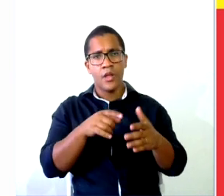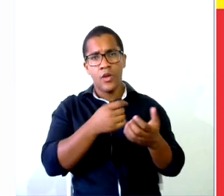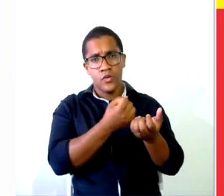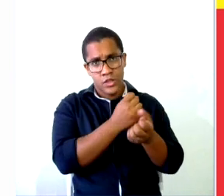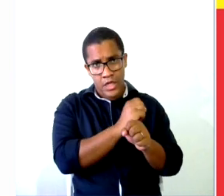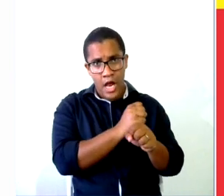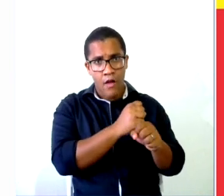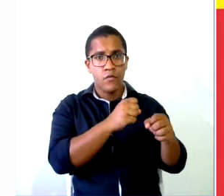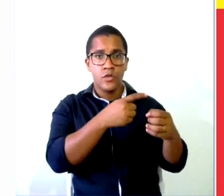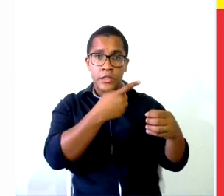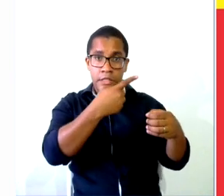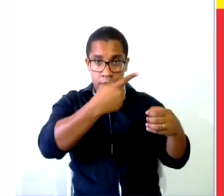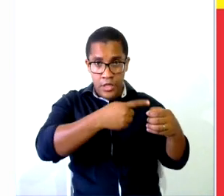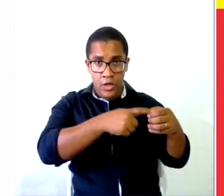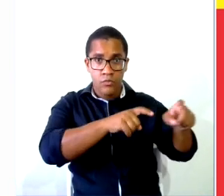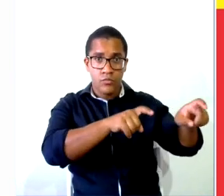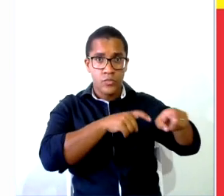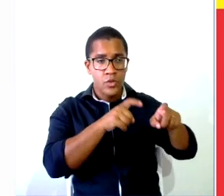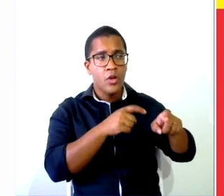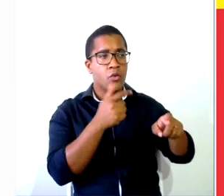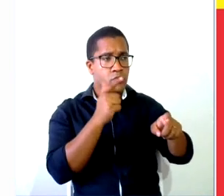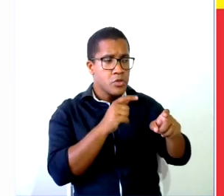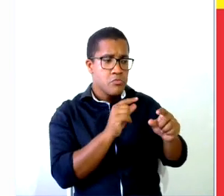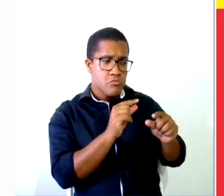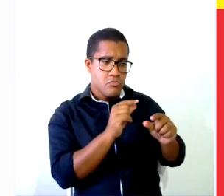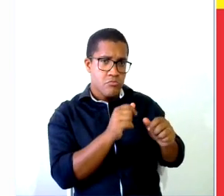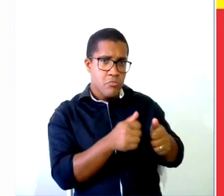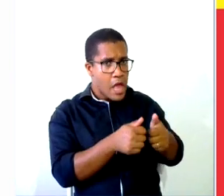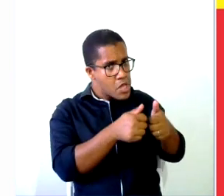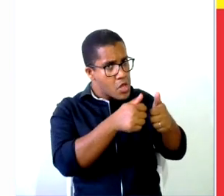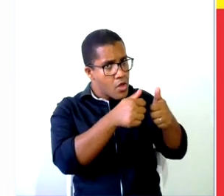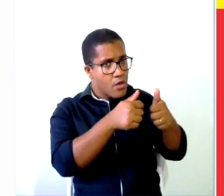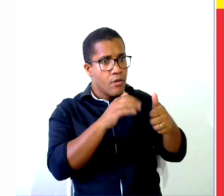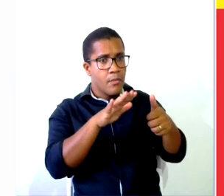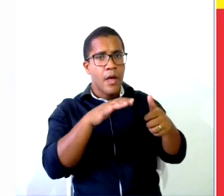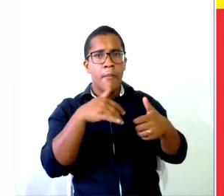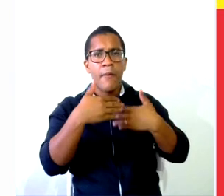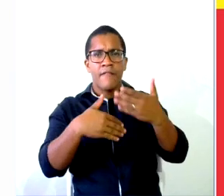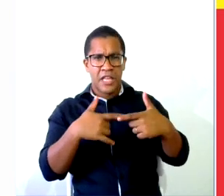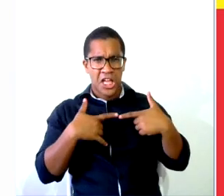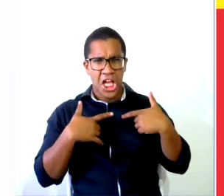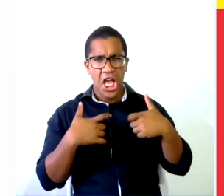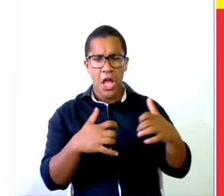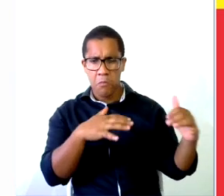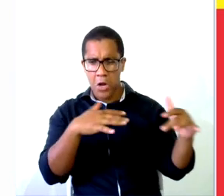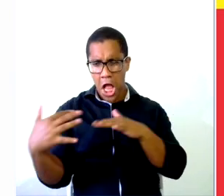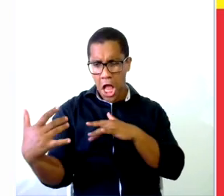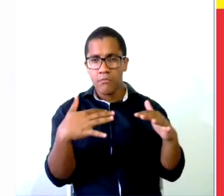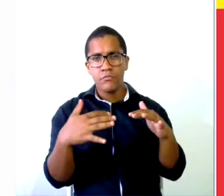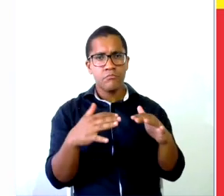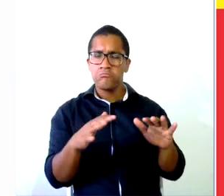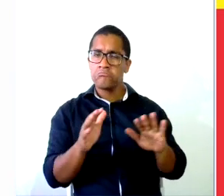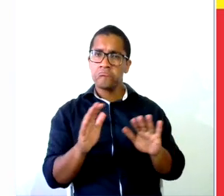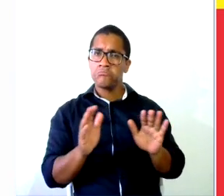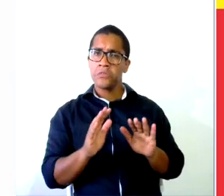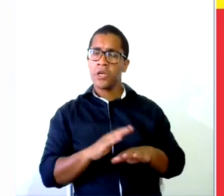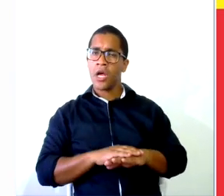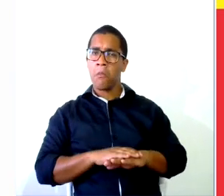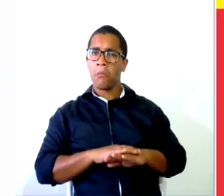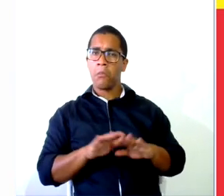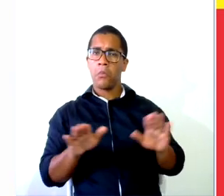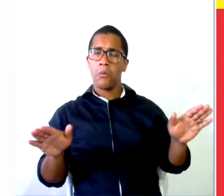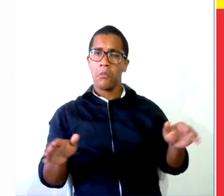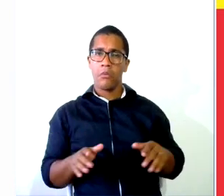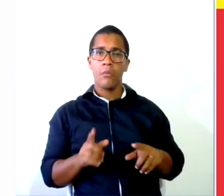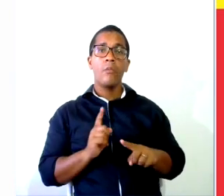rural melhoraram ligeiramente, não ocorreu, né, mais nenhuma guerra civil, é isso. Olha